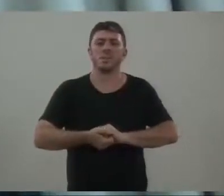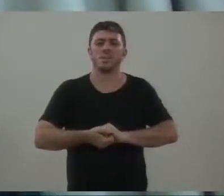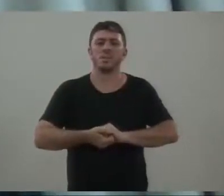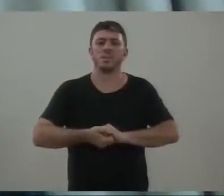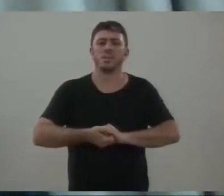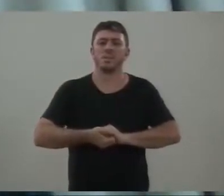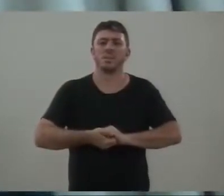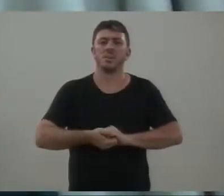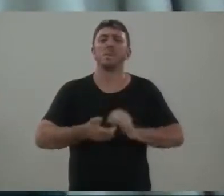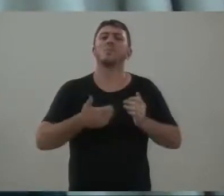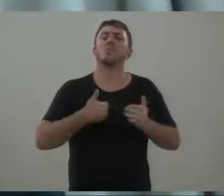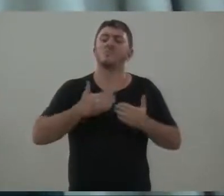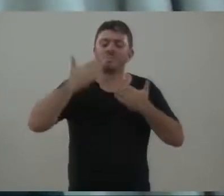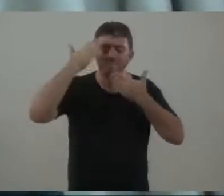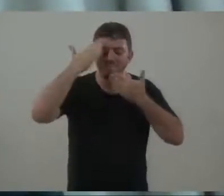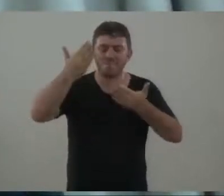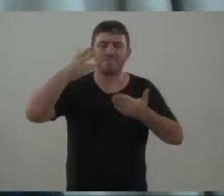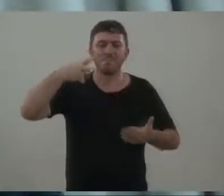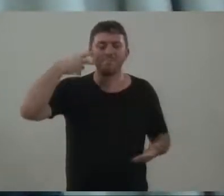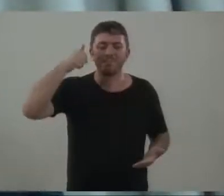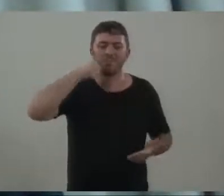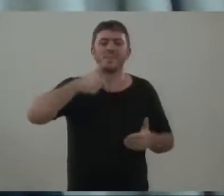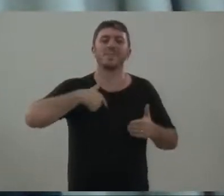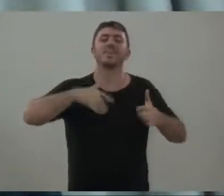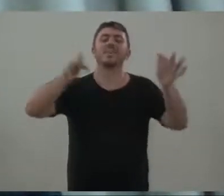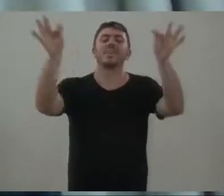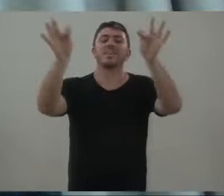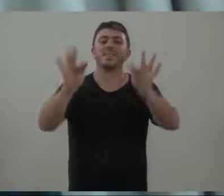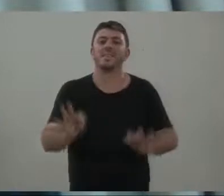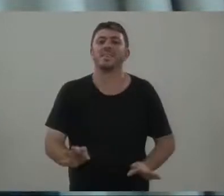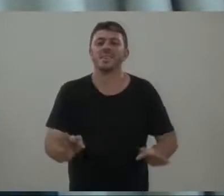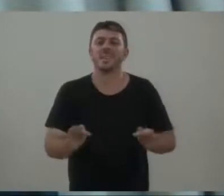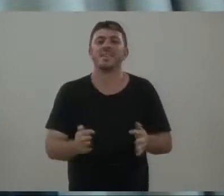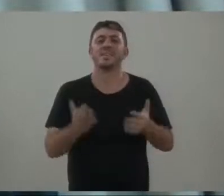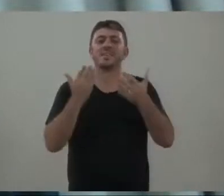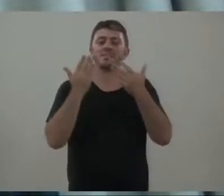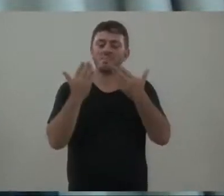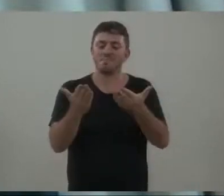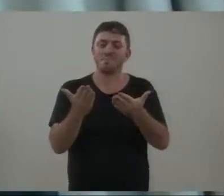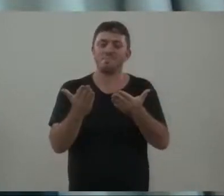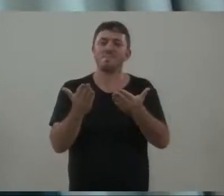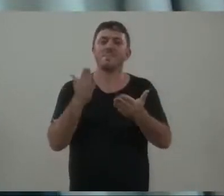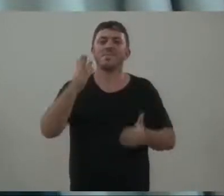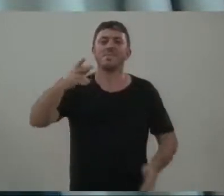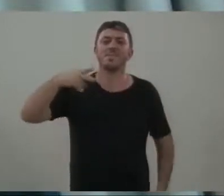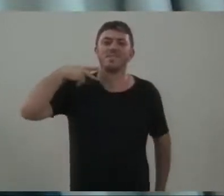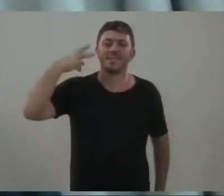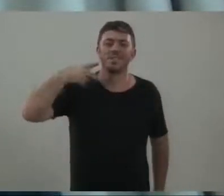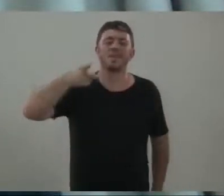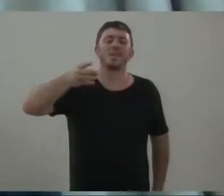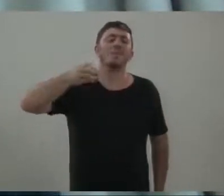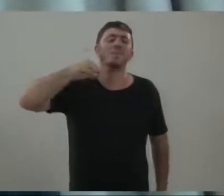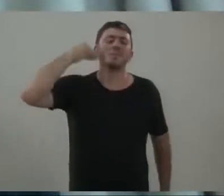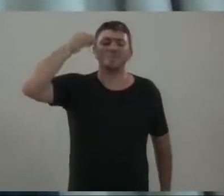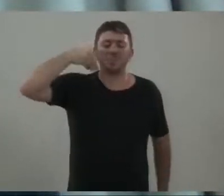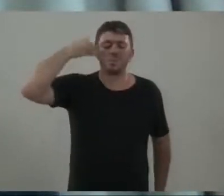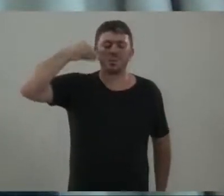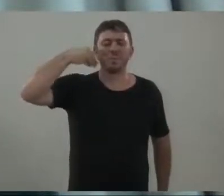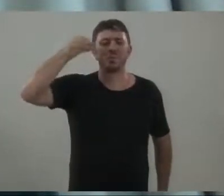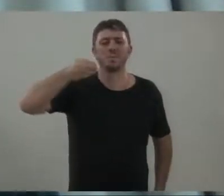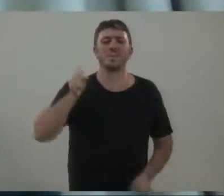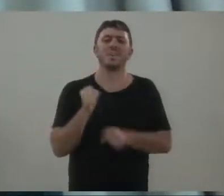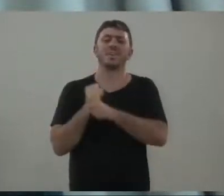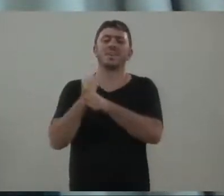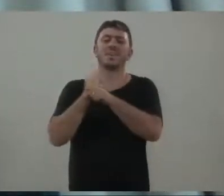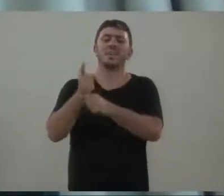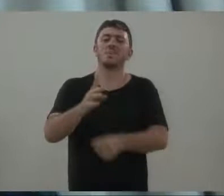vereadora. Fico feliz com as vossas palavras. Com as palavras de uma vereadora experiente e tem